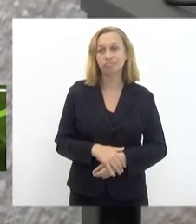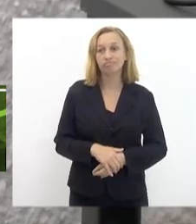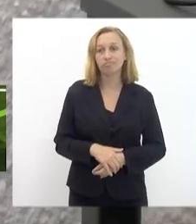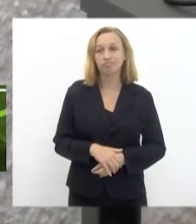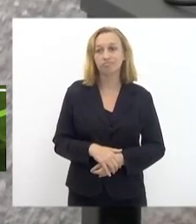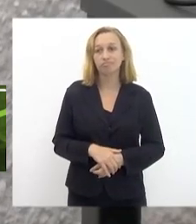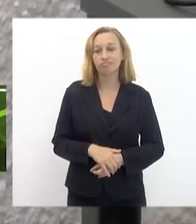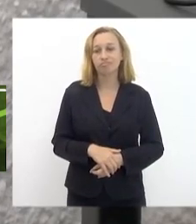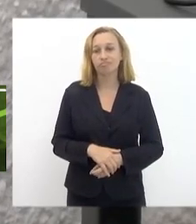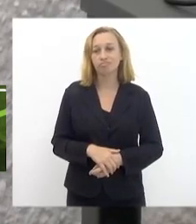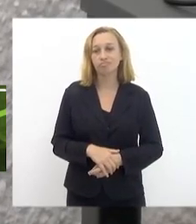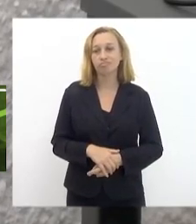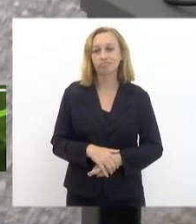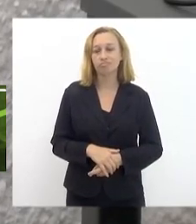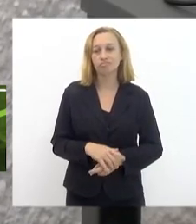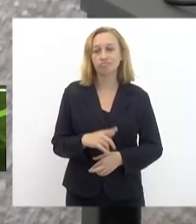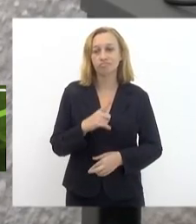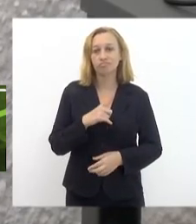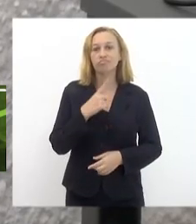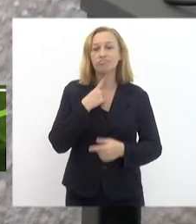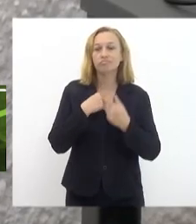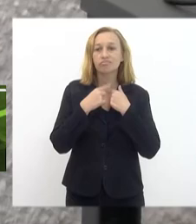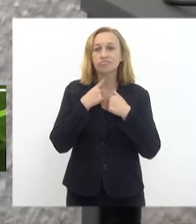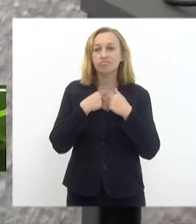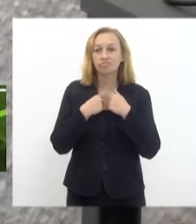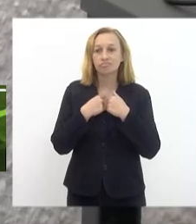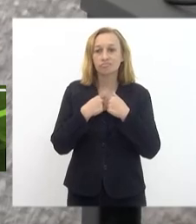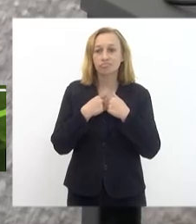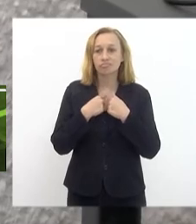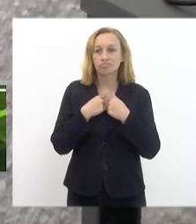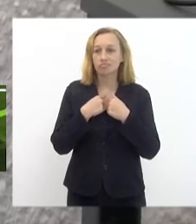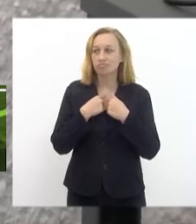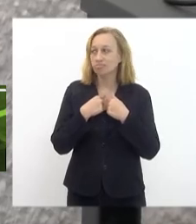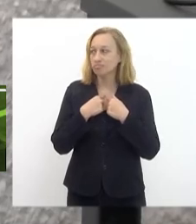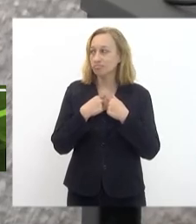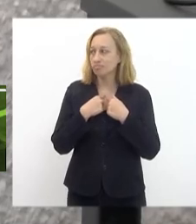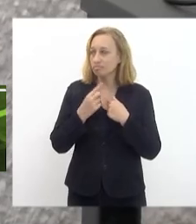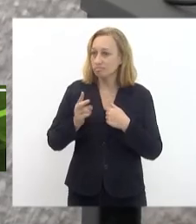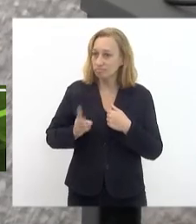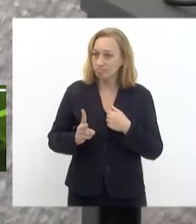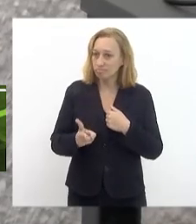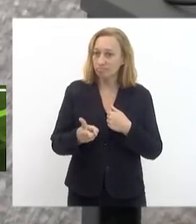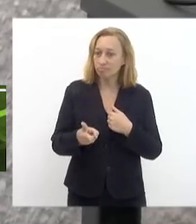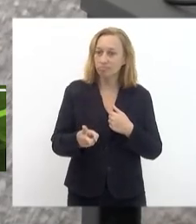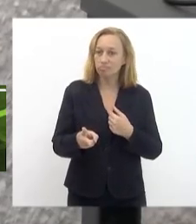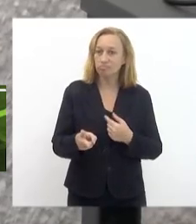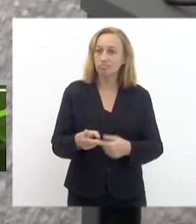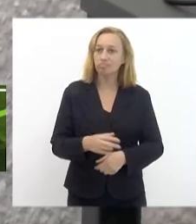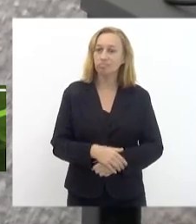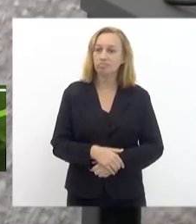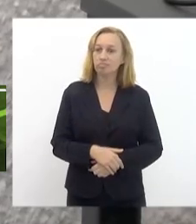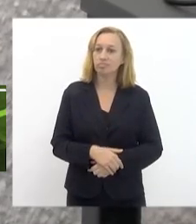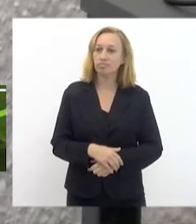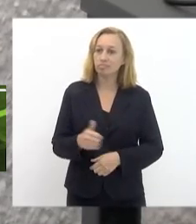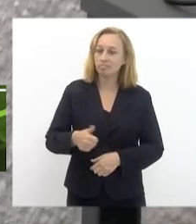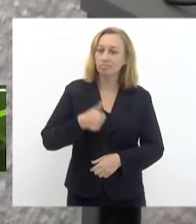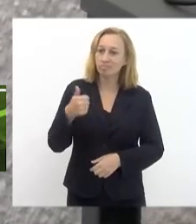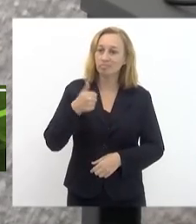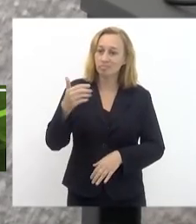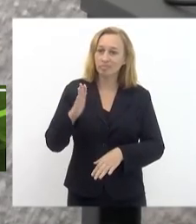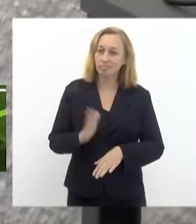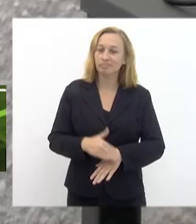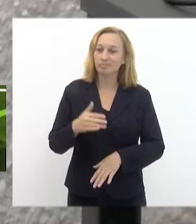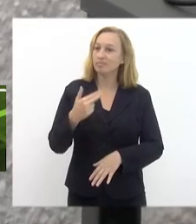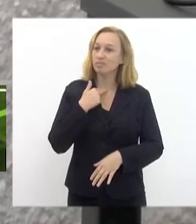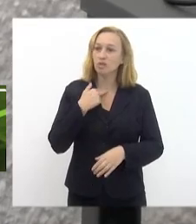mas assim eu tenho muita expectativa de que não haja descontinuidade é isso que eu é daqui para melhor não pode